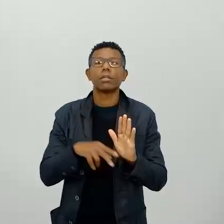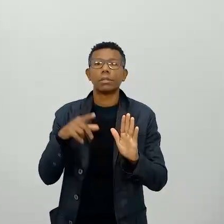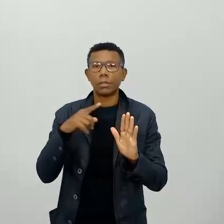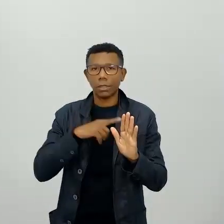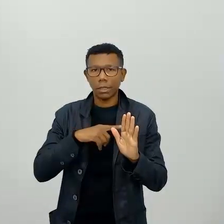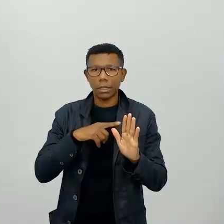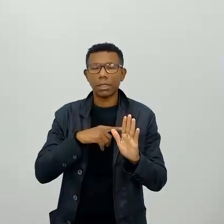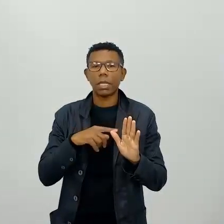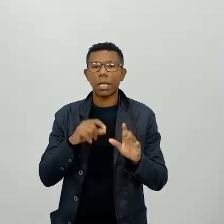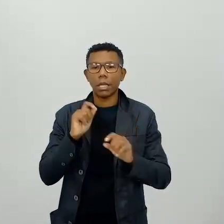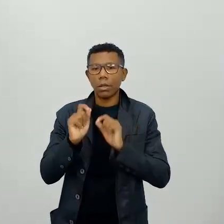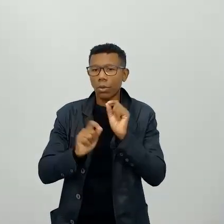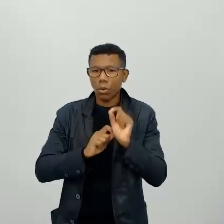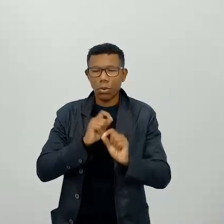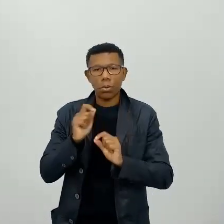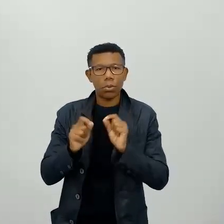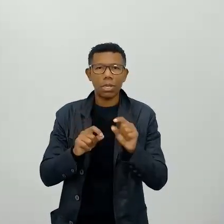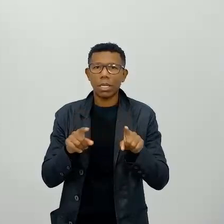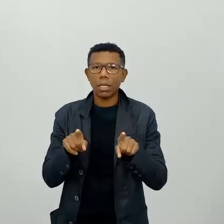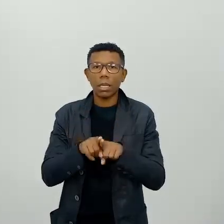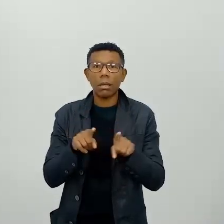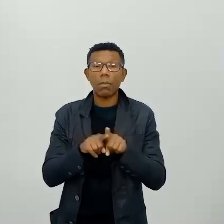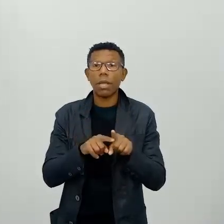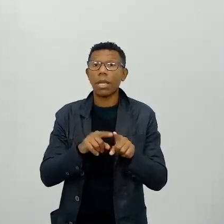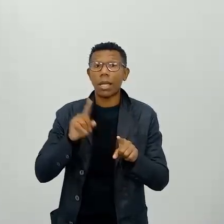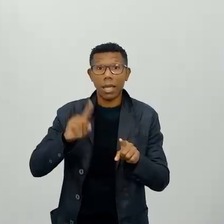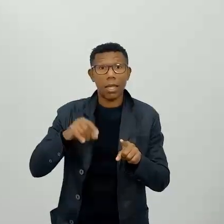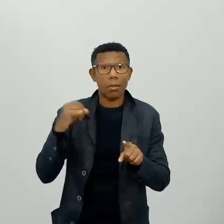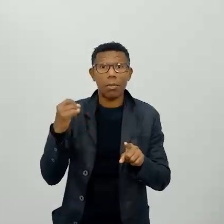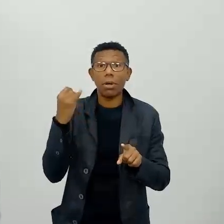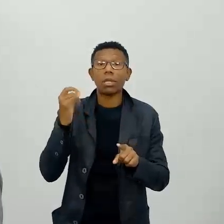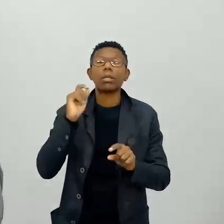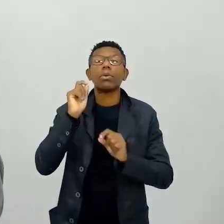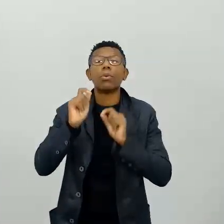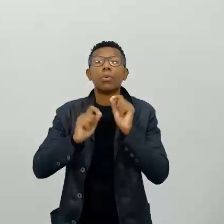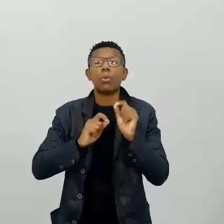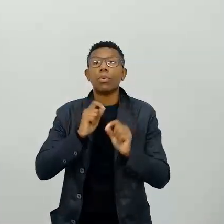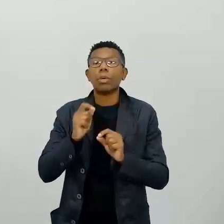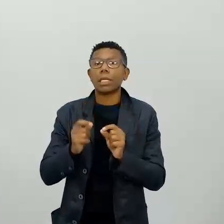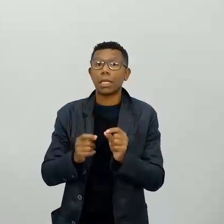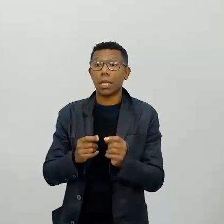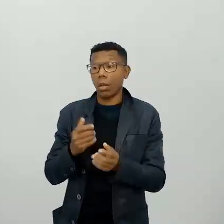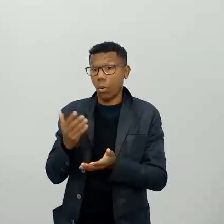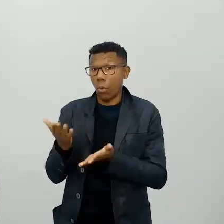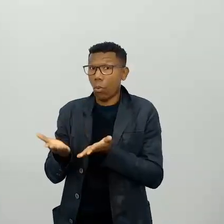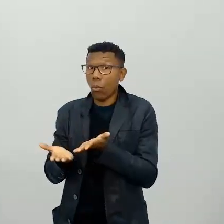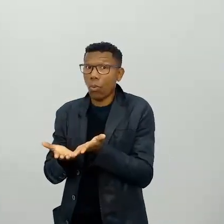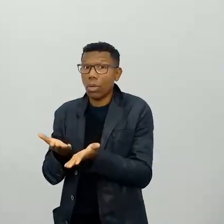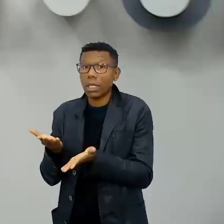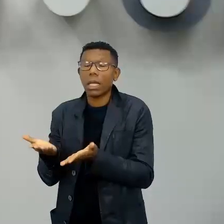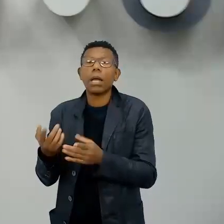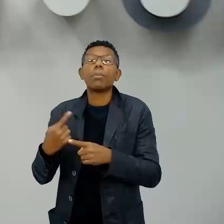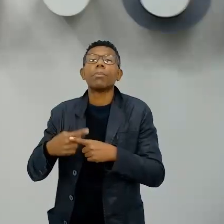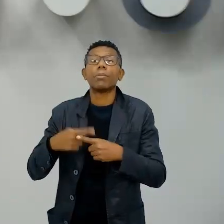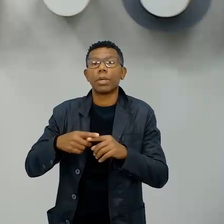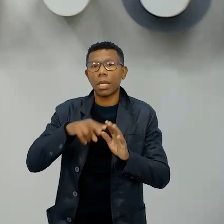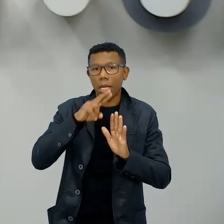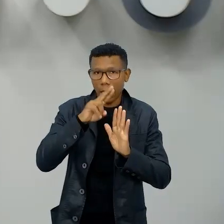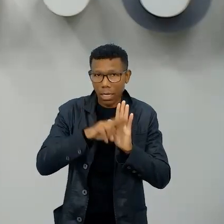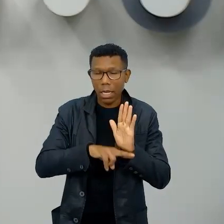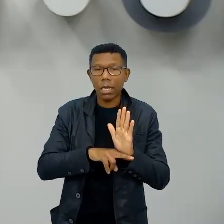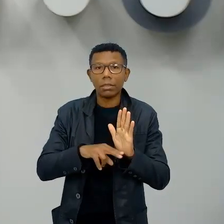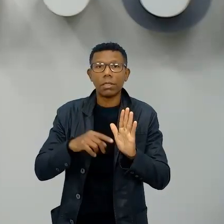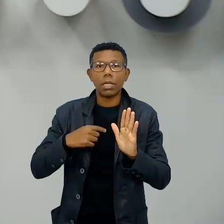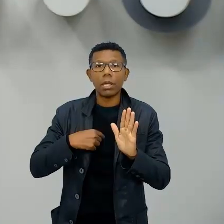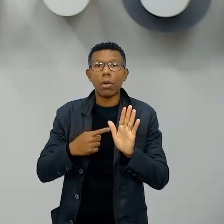disparadores, e aí, como a Juliette destaca, precisa desse cuidado, né? Porque a partir dos relatos eu posso